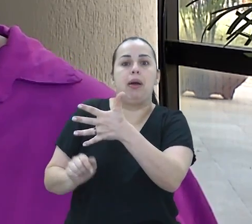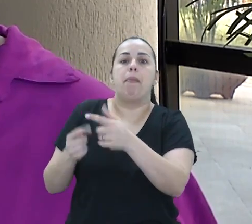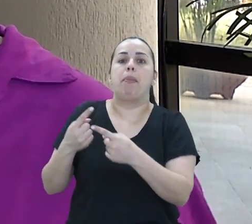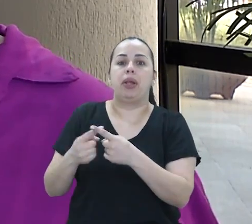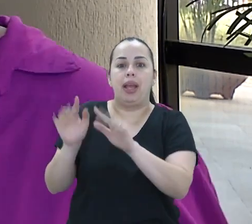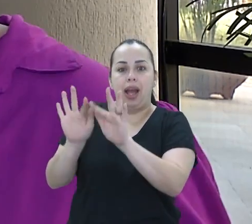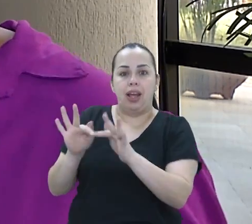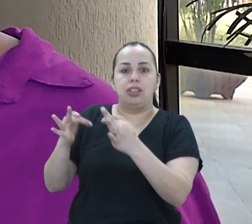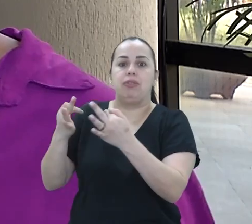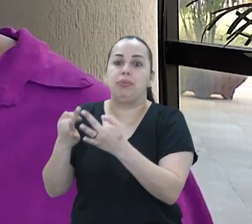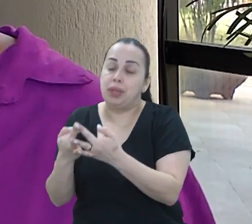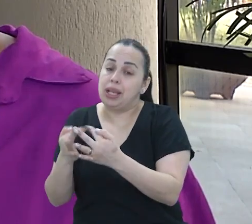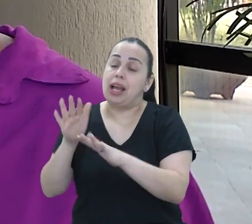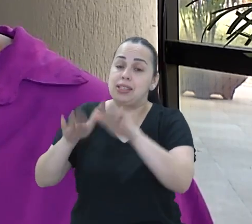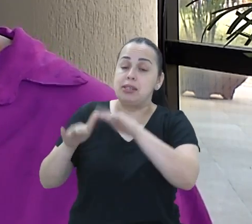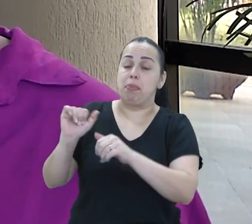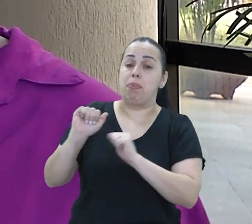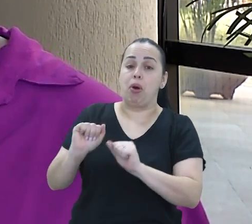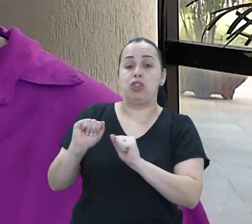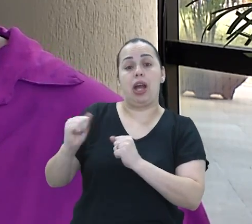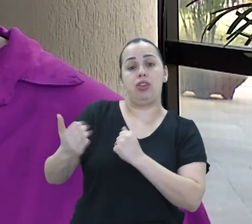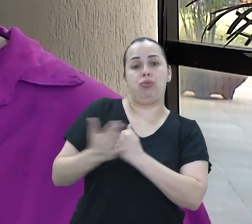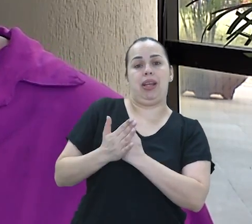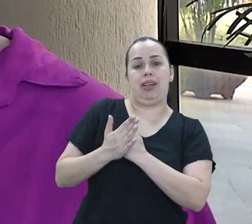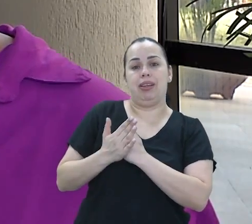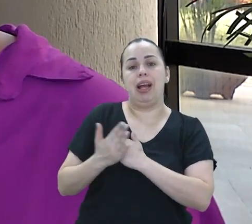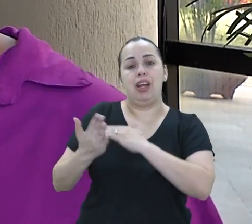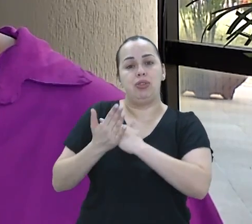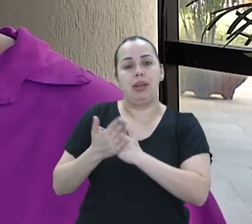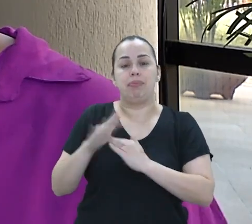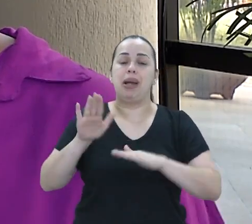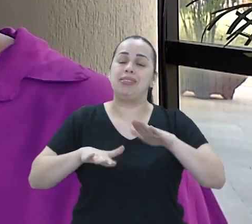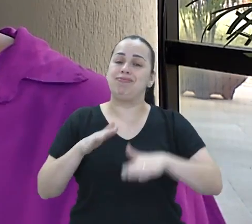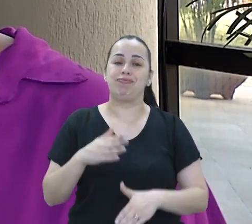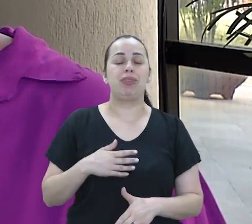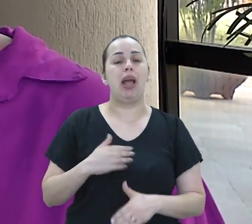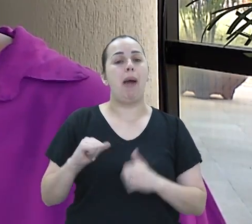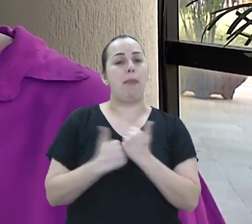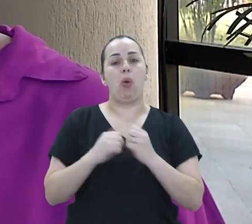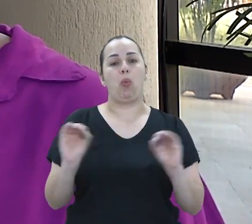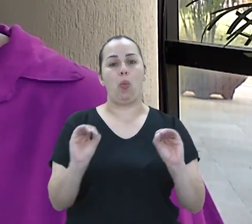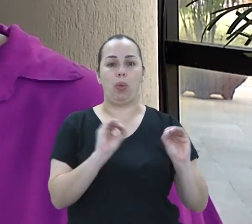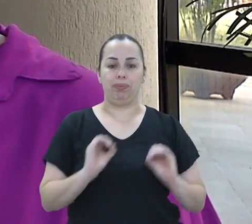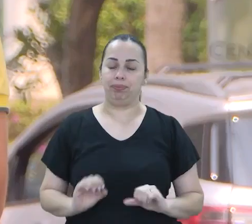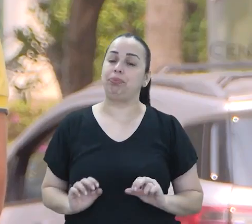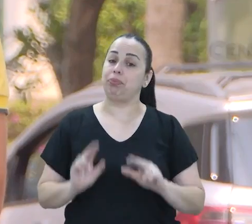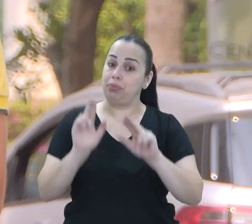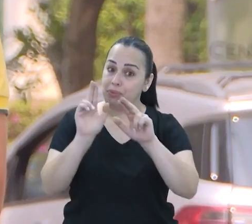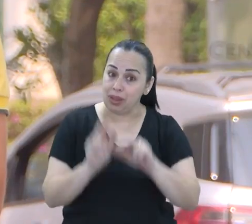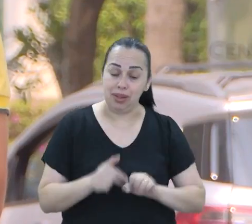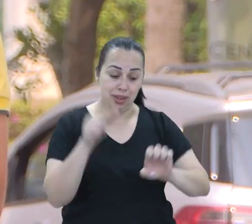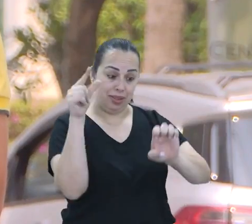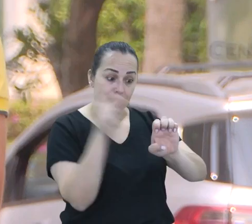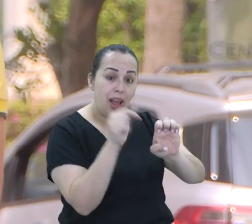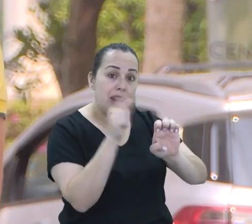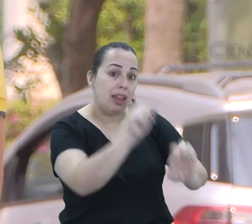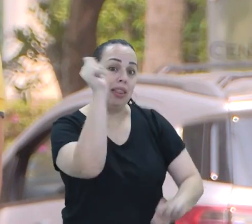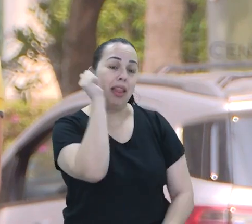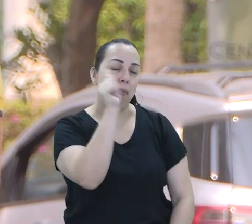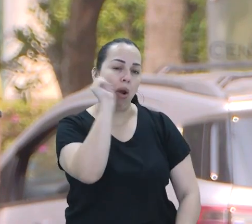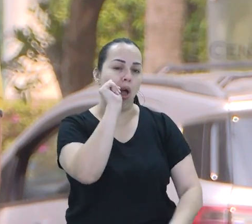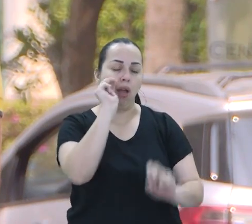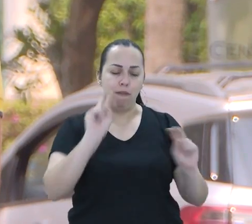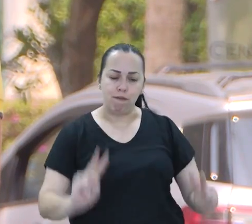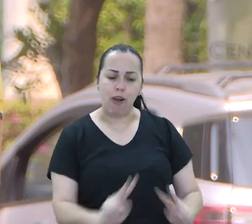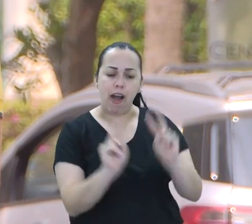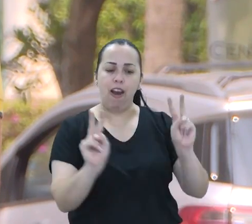dedicar àquelas coisas que a família poderia dar uma força e, nesse caso, ela se vê sozinha, sem apoio. Com o objetivo de